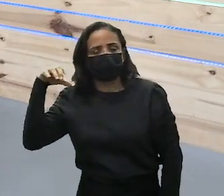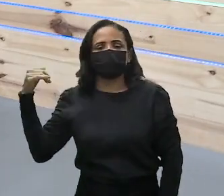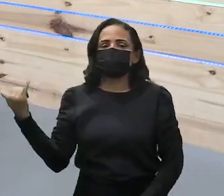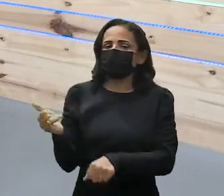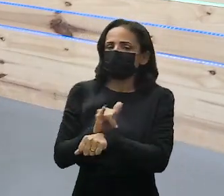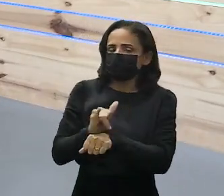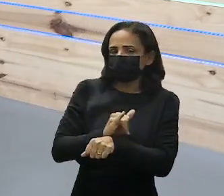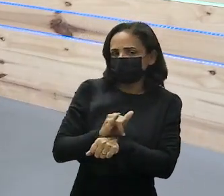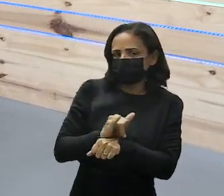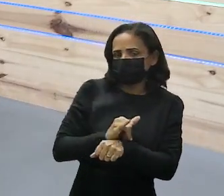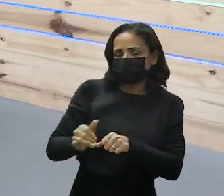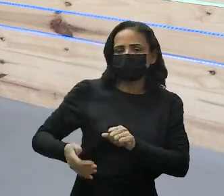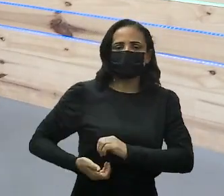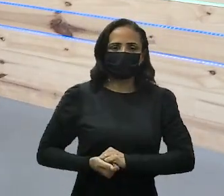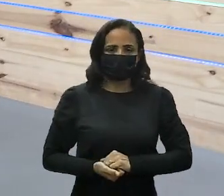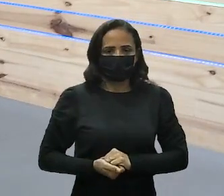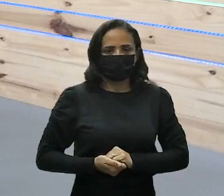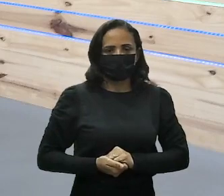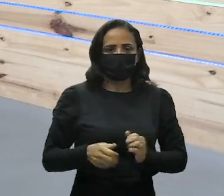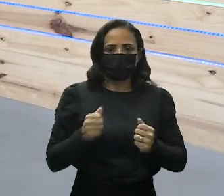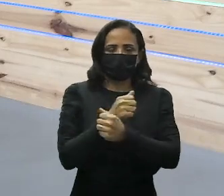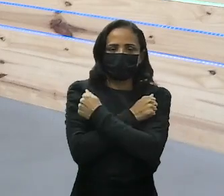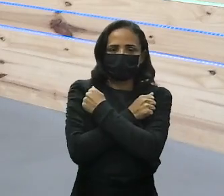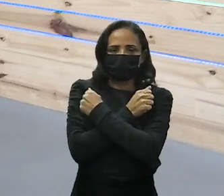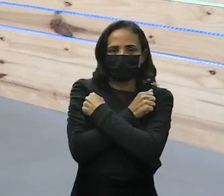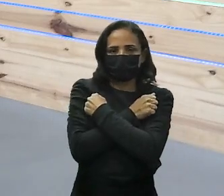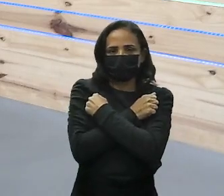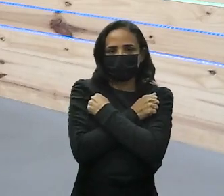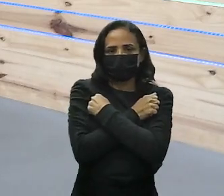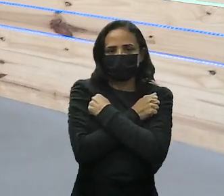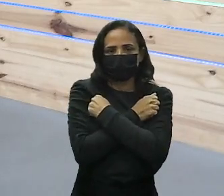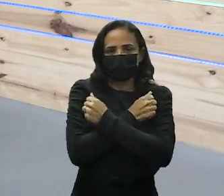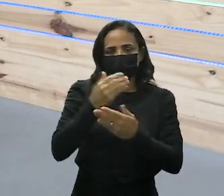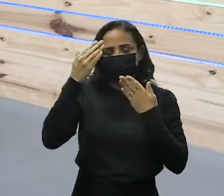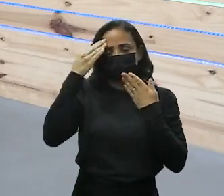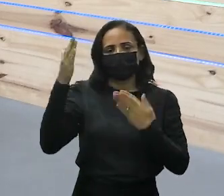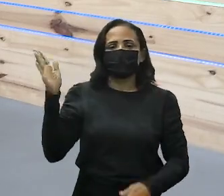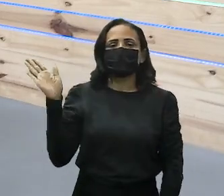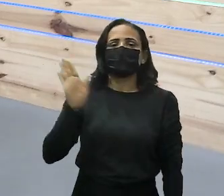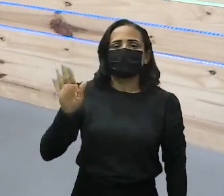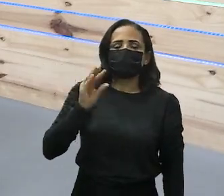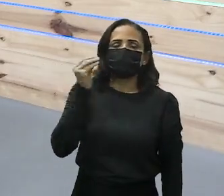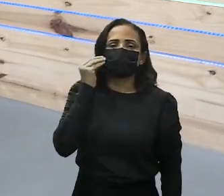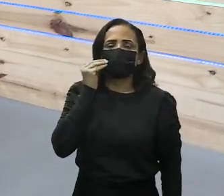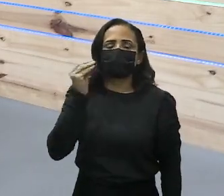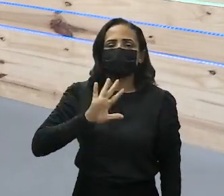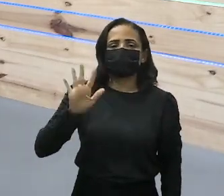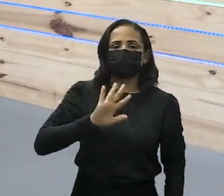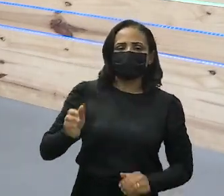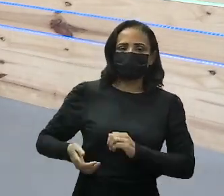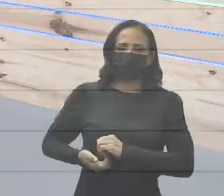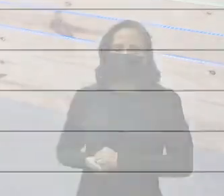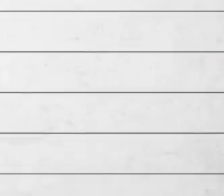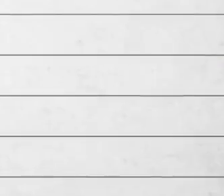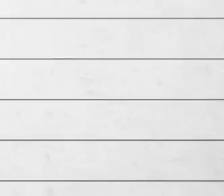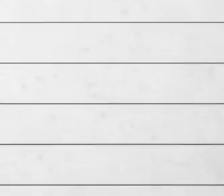no YouTube Biologia com Tubarão, tá? Galera, obrigado por tudo esse ano, tá? Beijo no coração de vocês. Valeu!